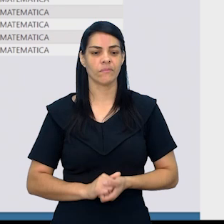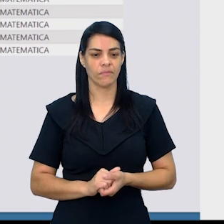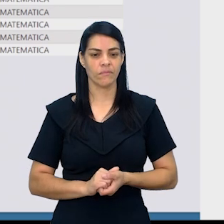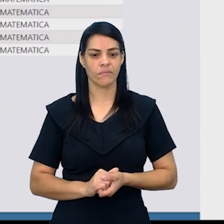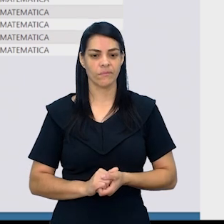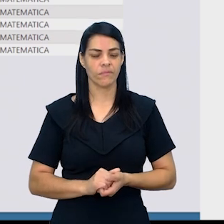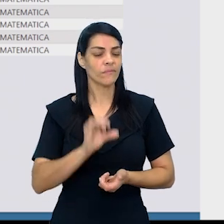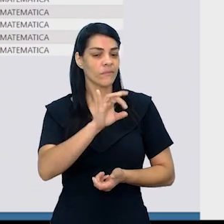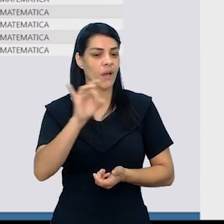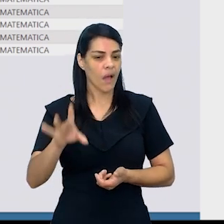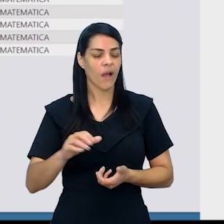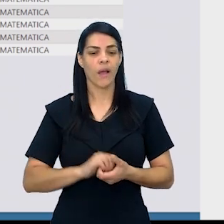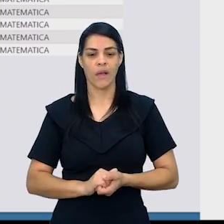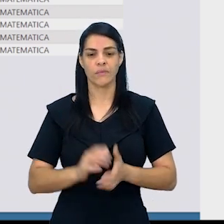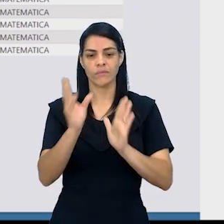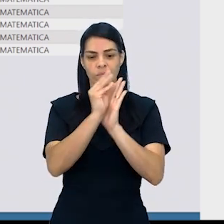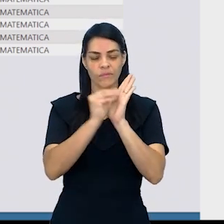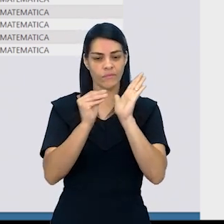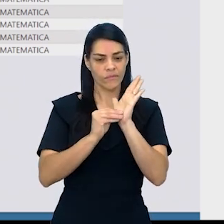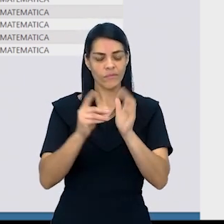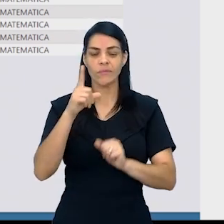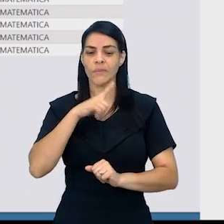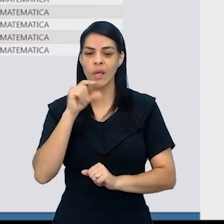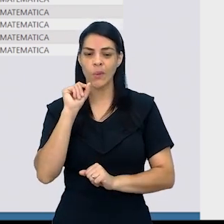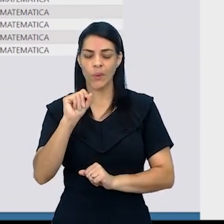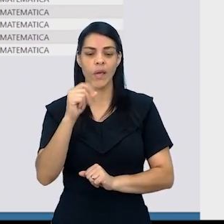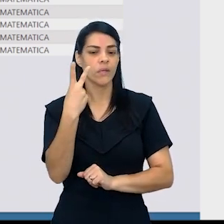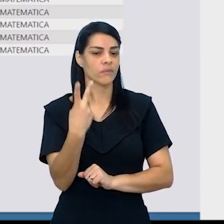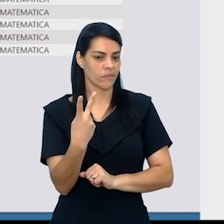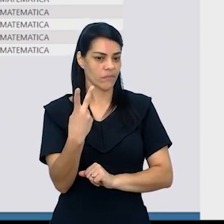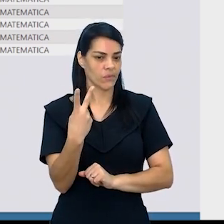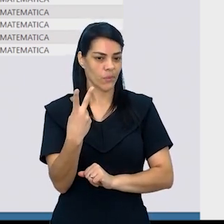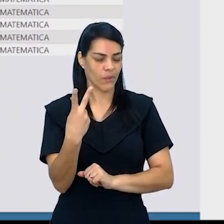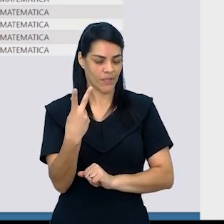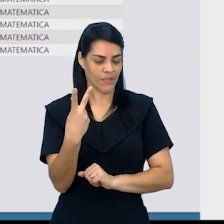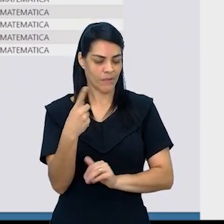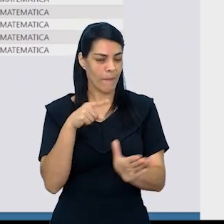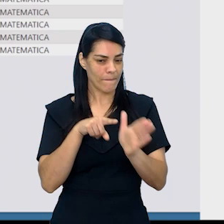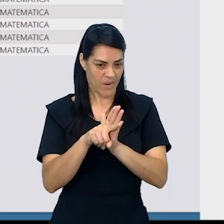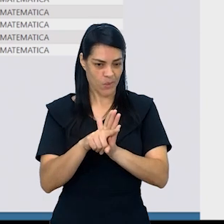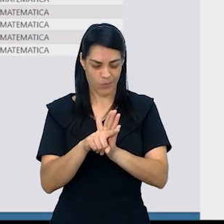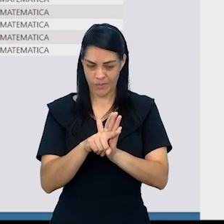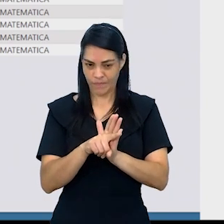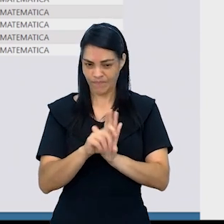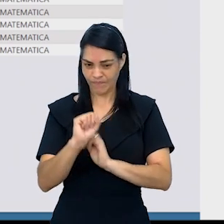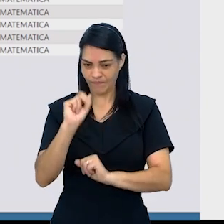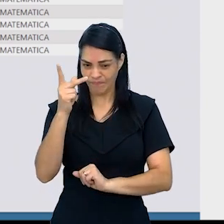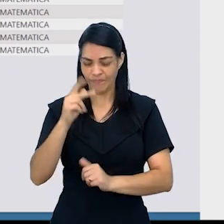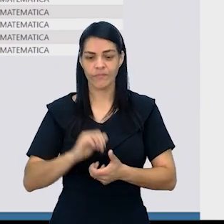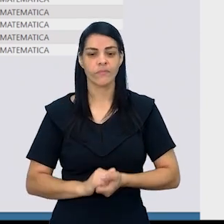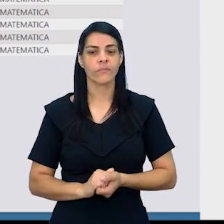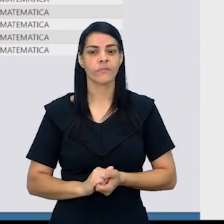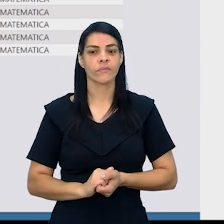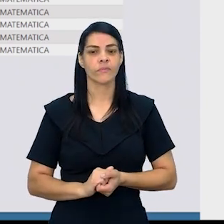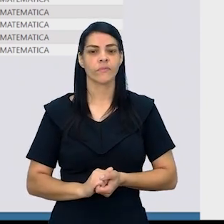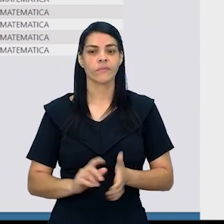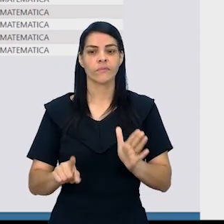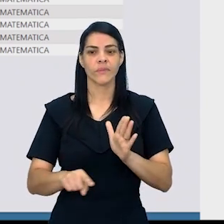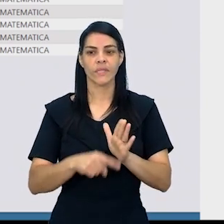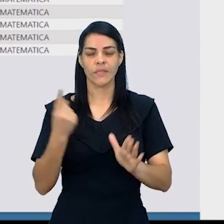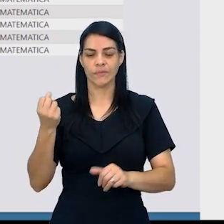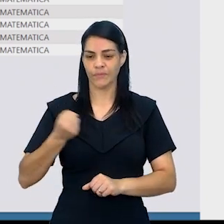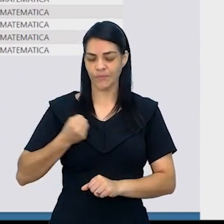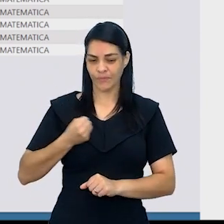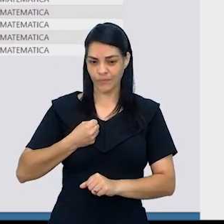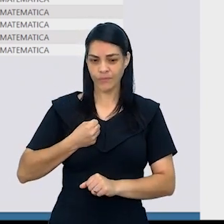cada conteúdo desse vai ter dois itens duas questões então o primeiro aí